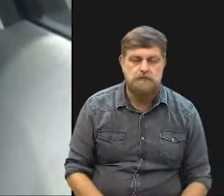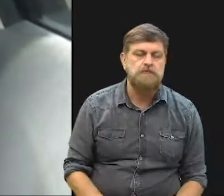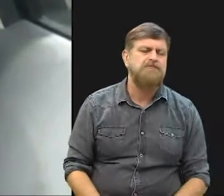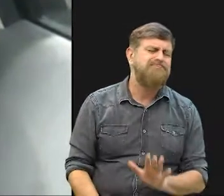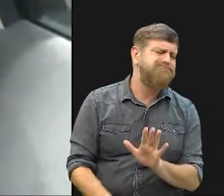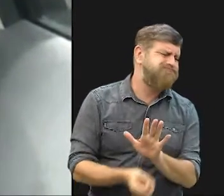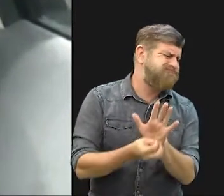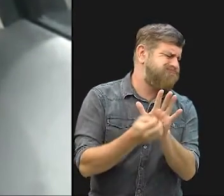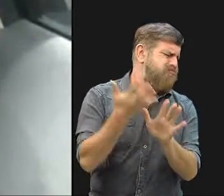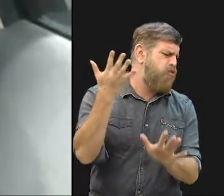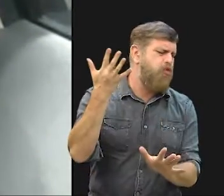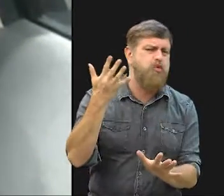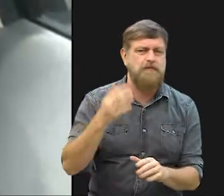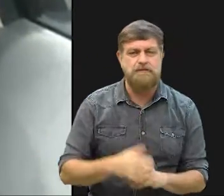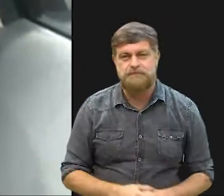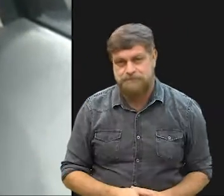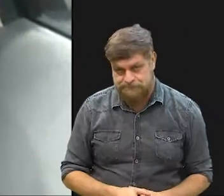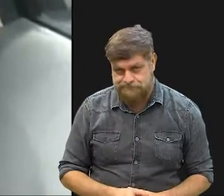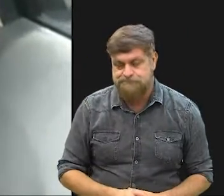Muito, muito, muito, muito.